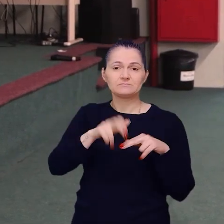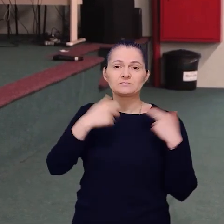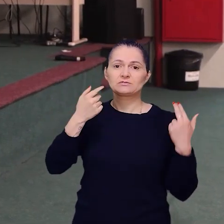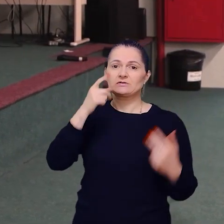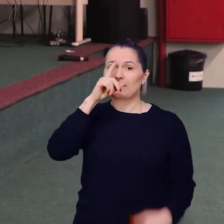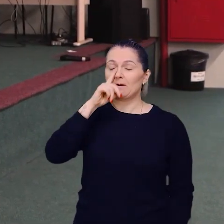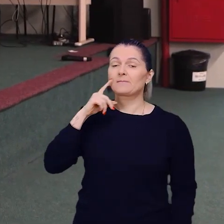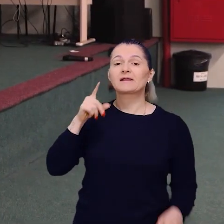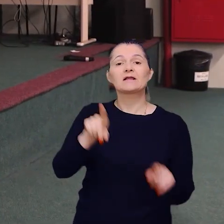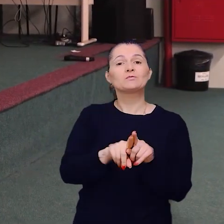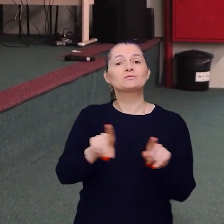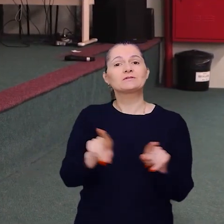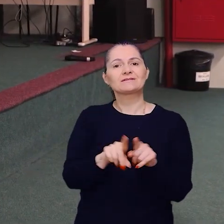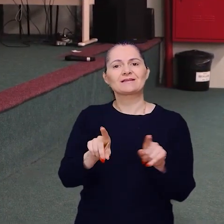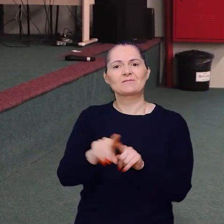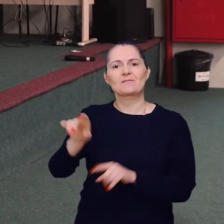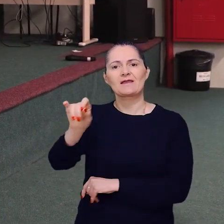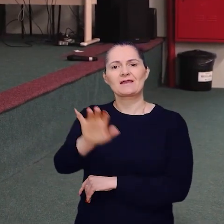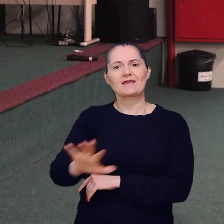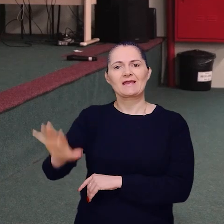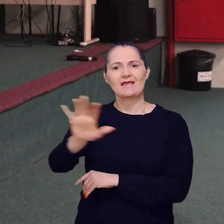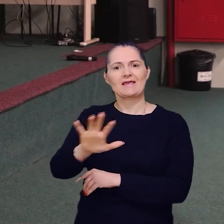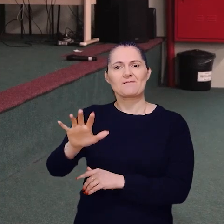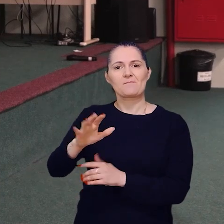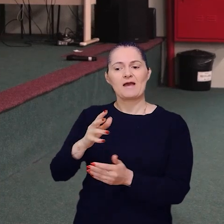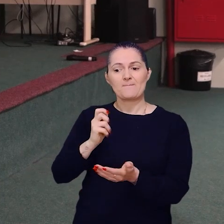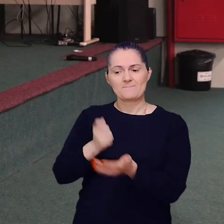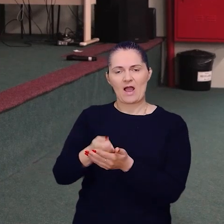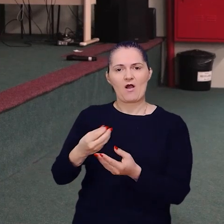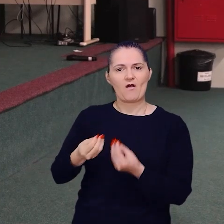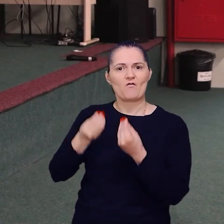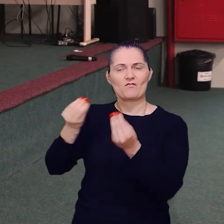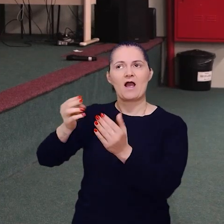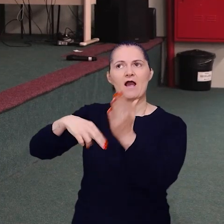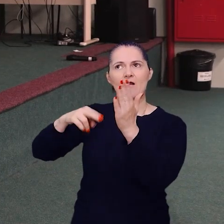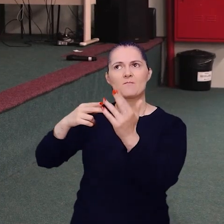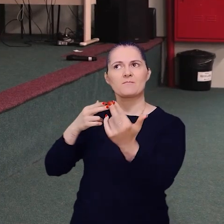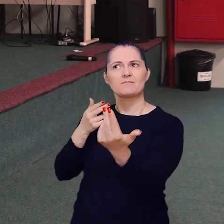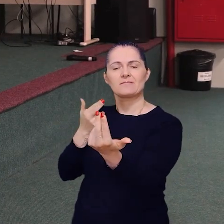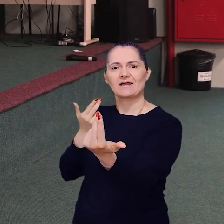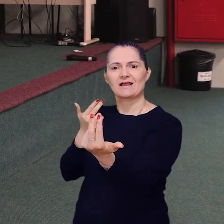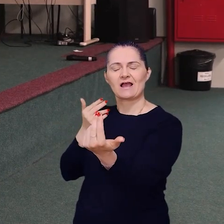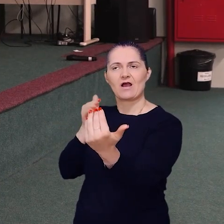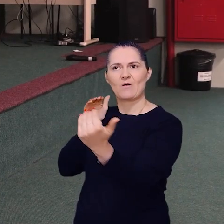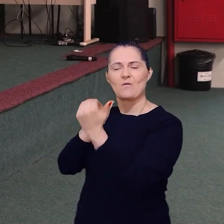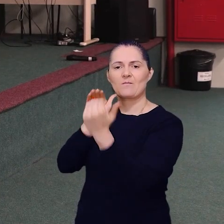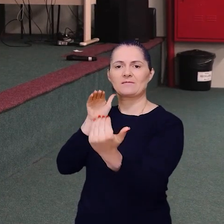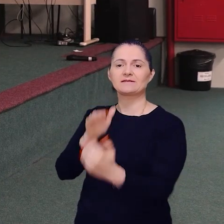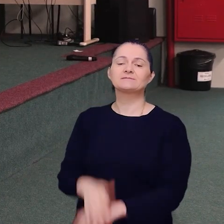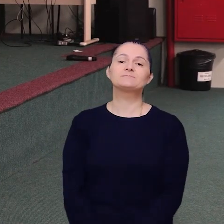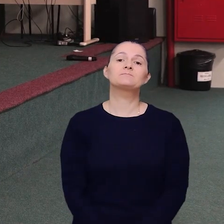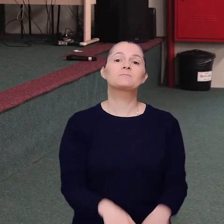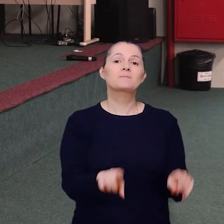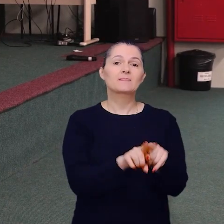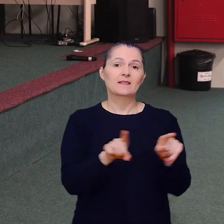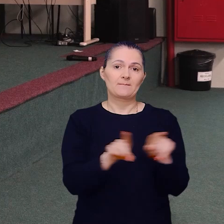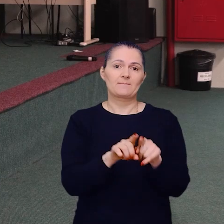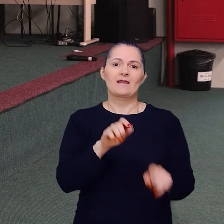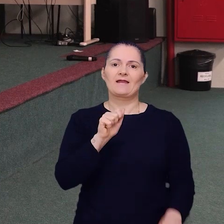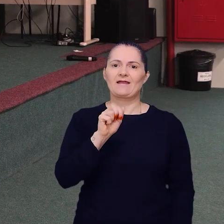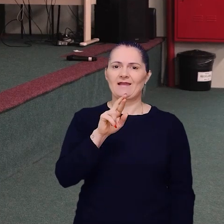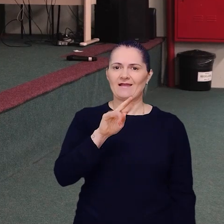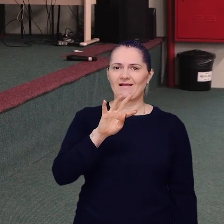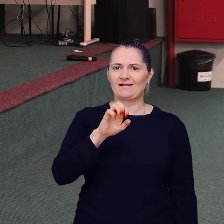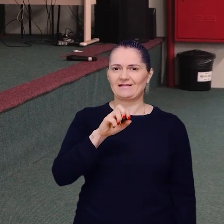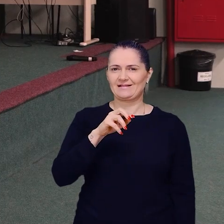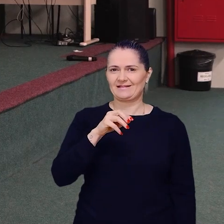também relacionado a quem a imagem era destinada. E quando a Artemisia escreve para Galileu, ela